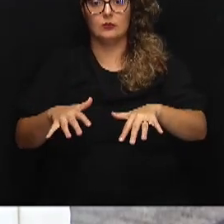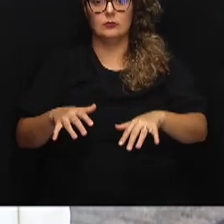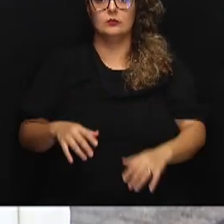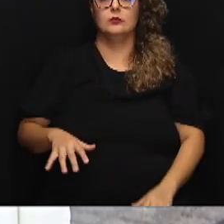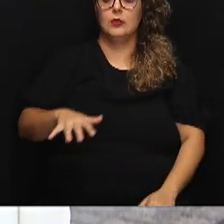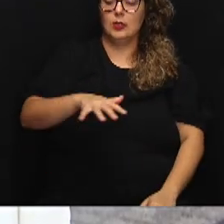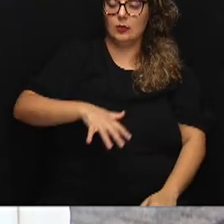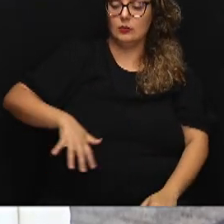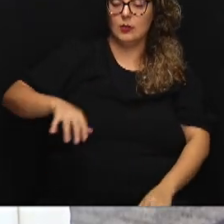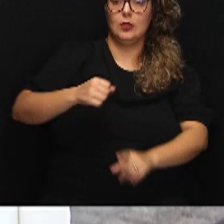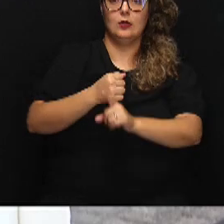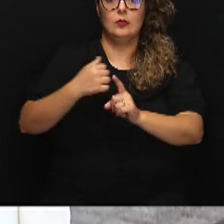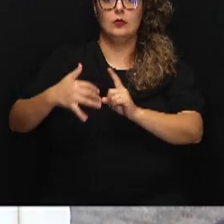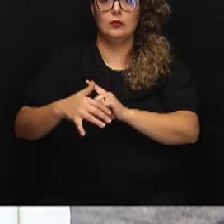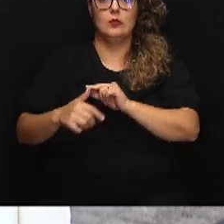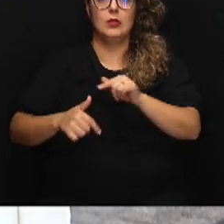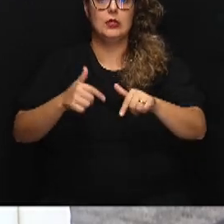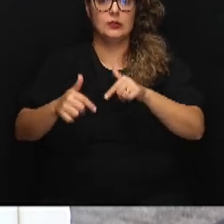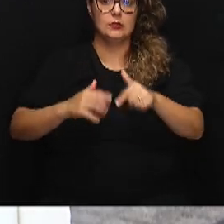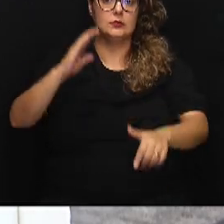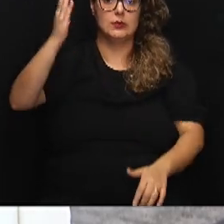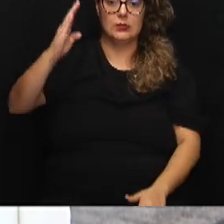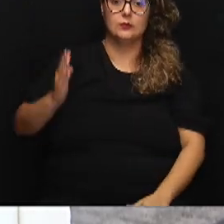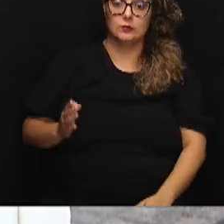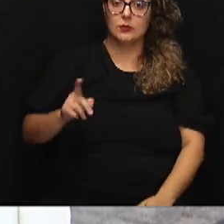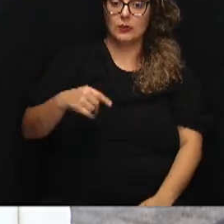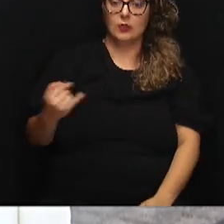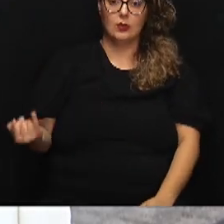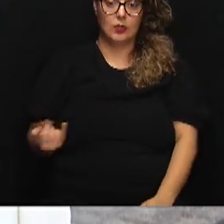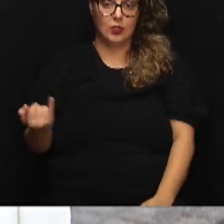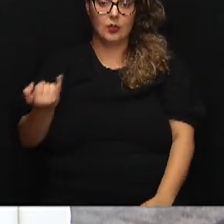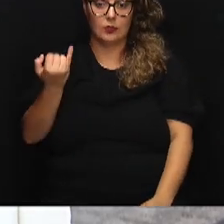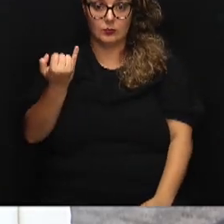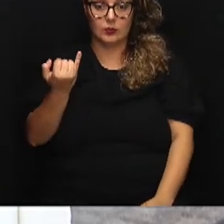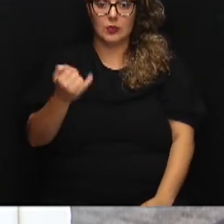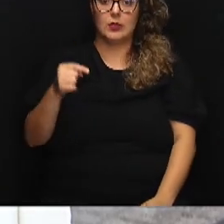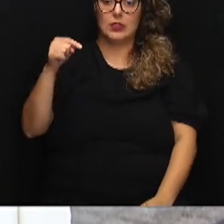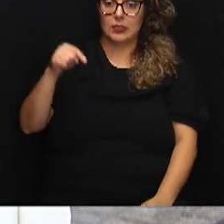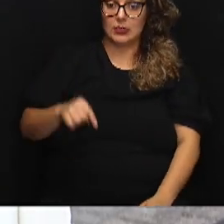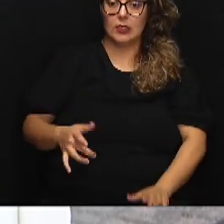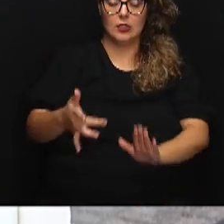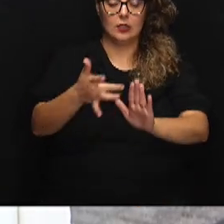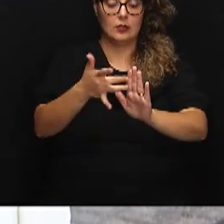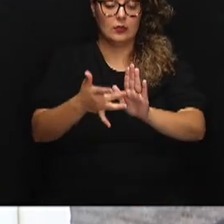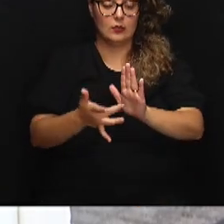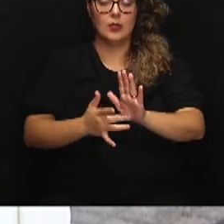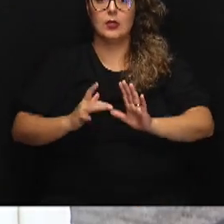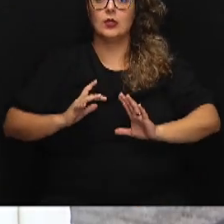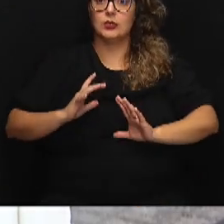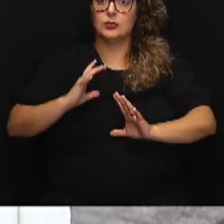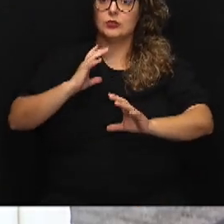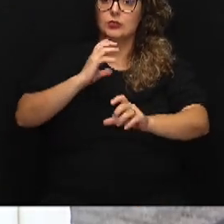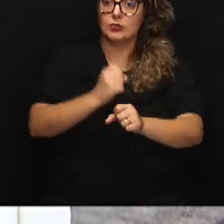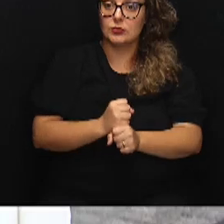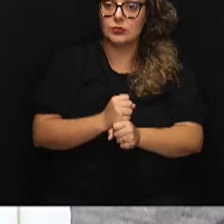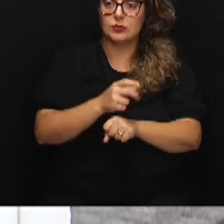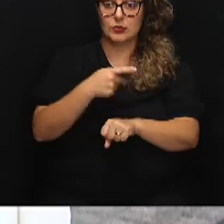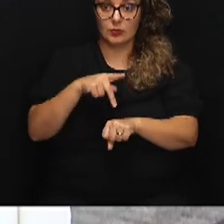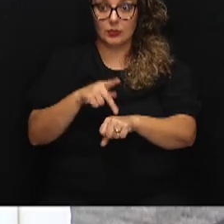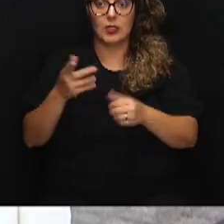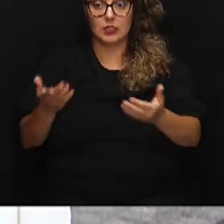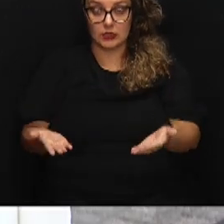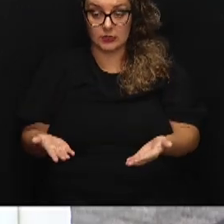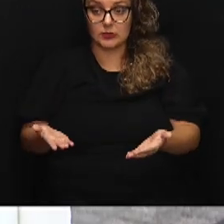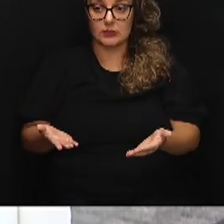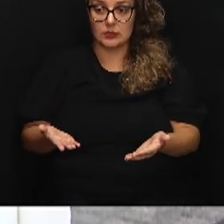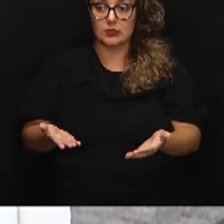social, pelos trabalhadores brasileiros. Então é muito importante que essa seja uma pauta geral do país, né? Seja